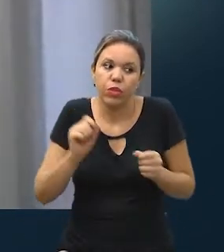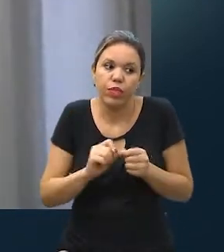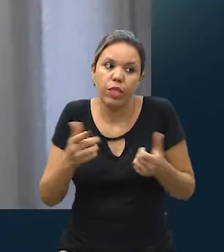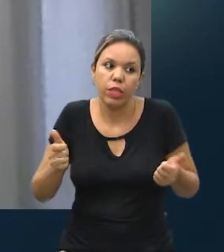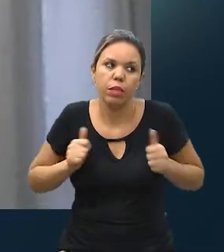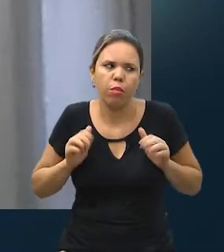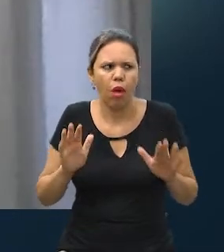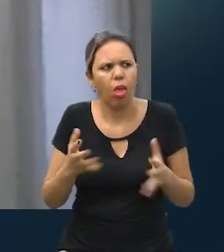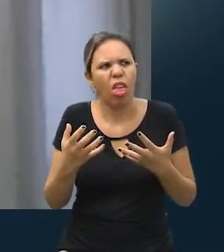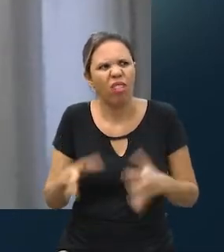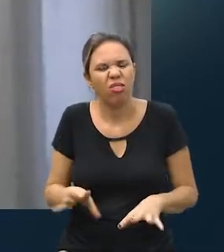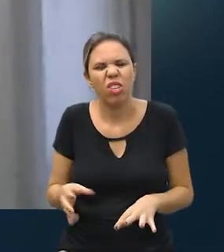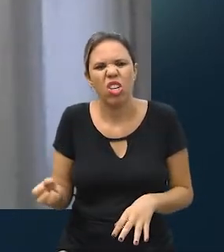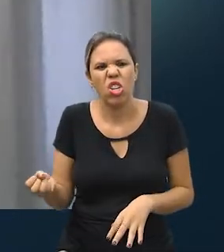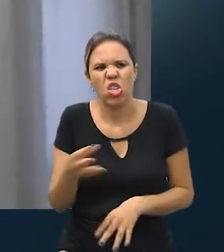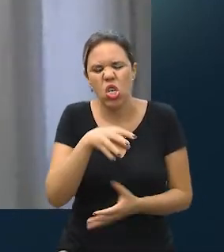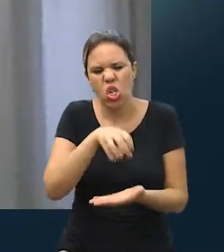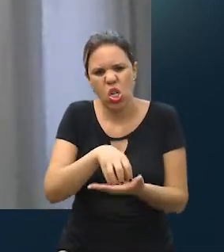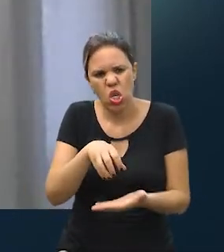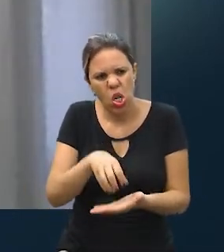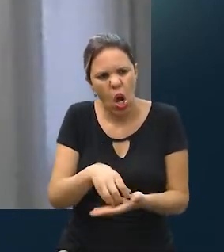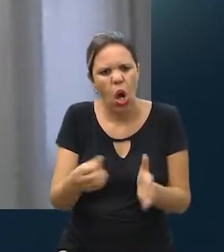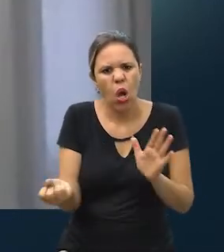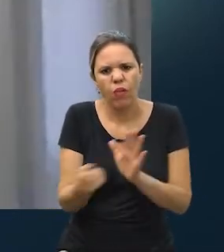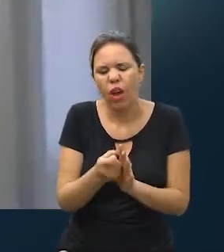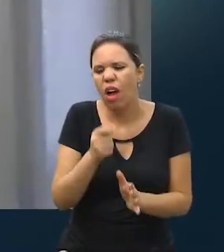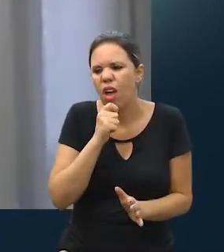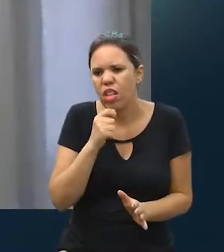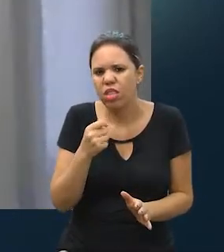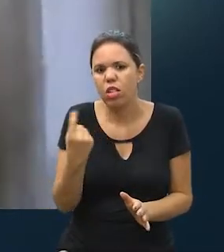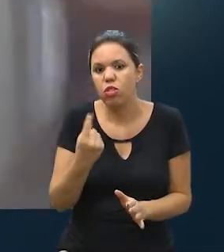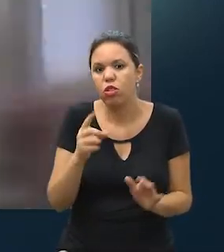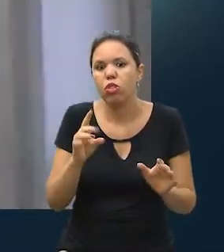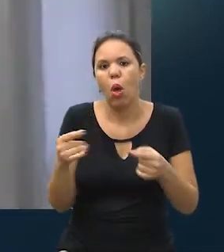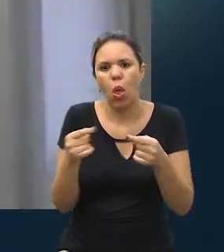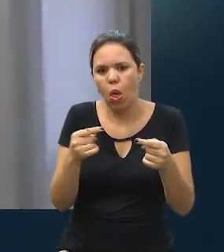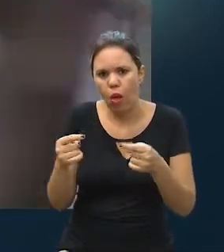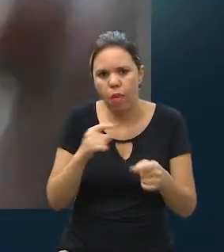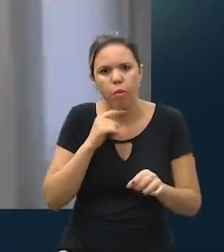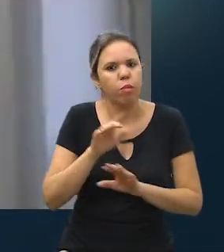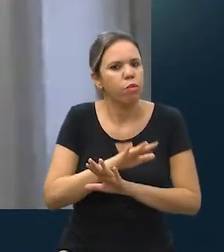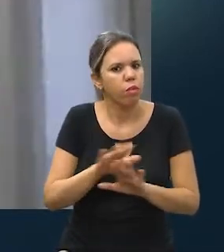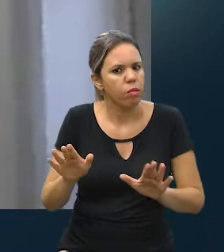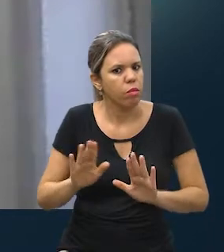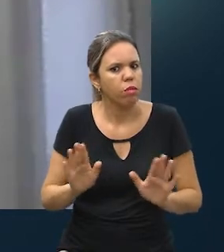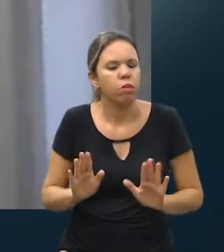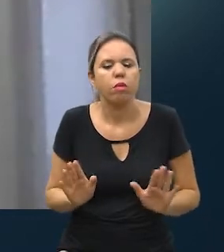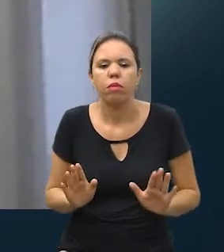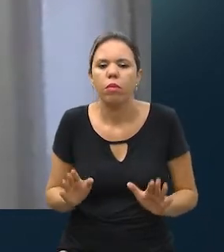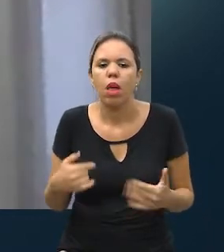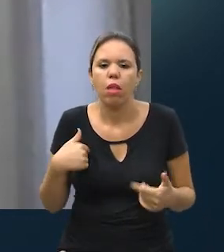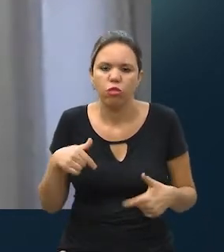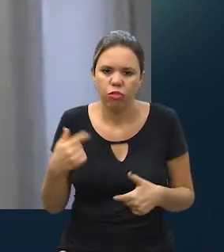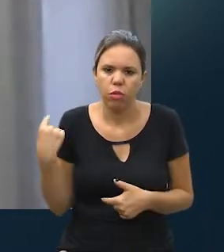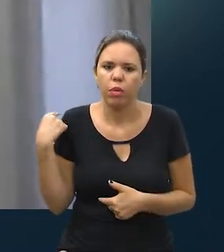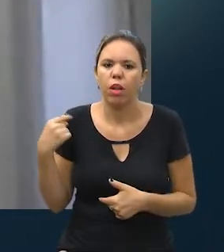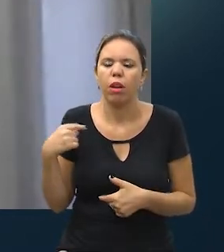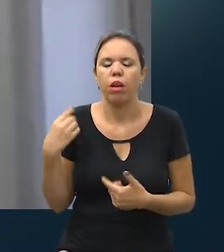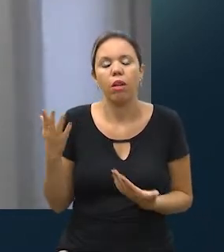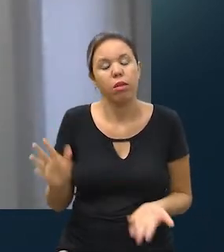E eu não queria ser uma nova agência de licenciamento, eu não queria ser concorrente do mercado no qual eu já trabalhei,